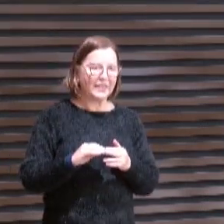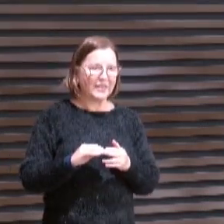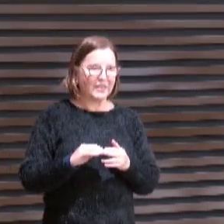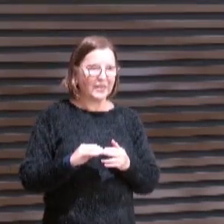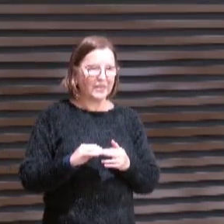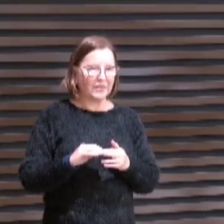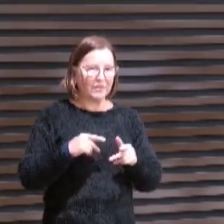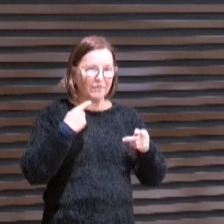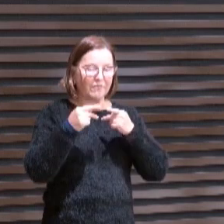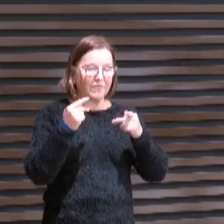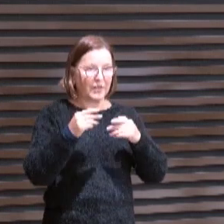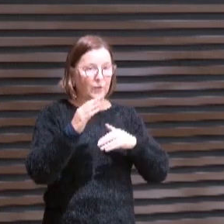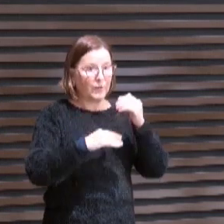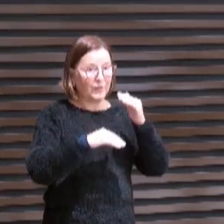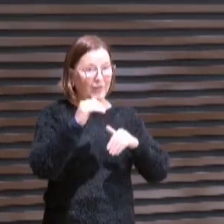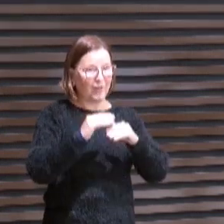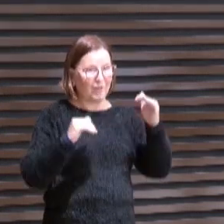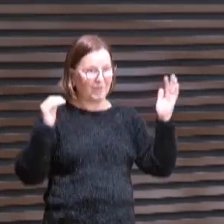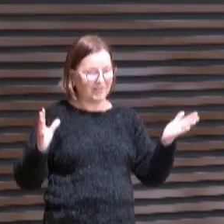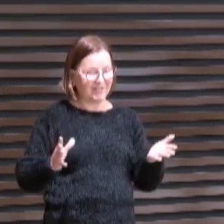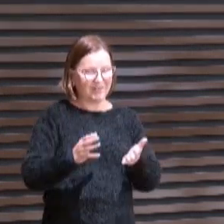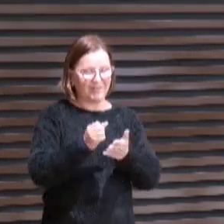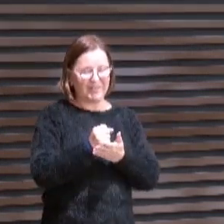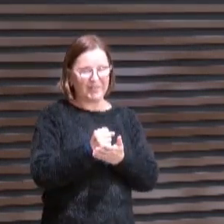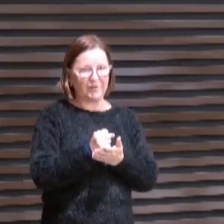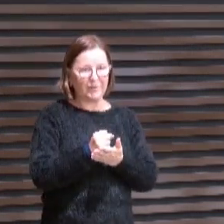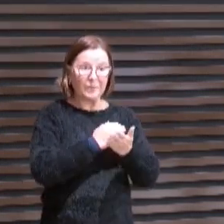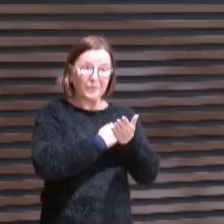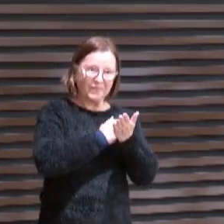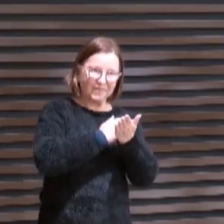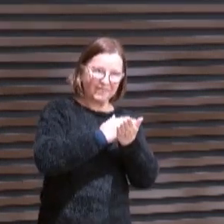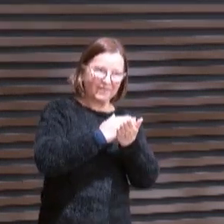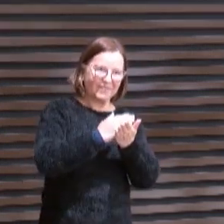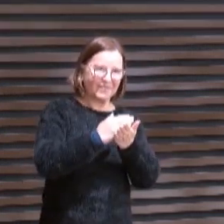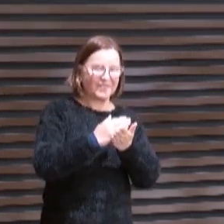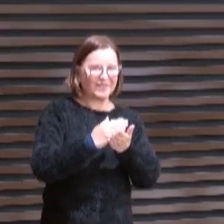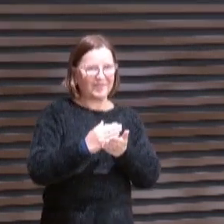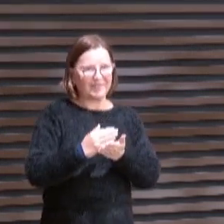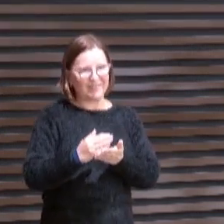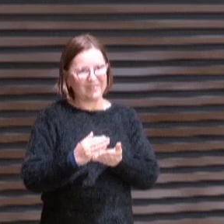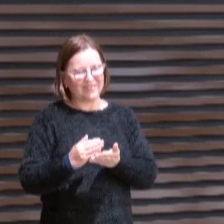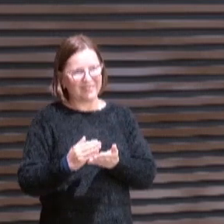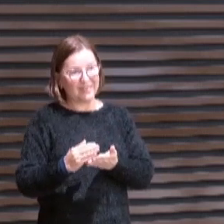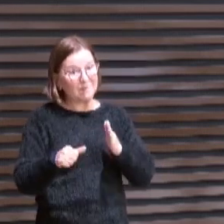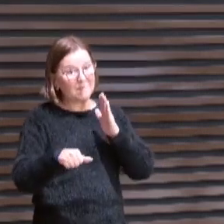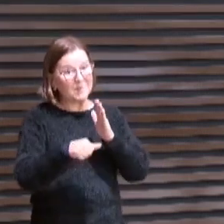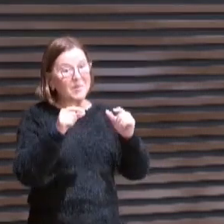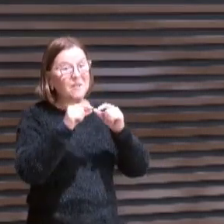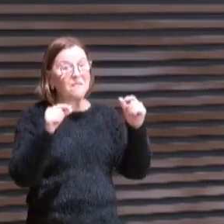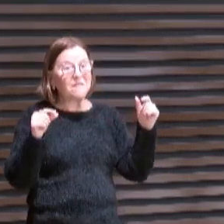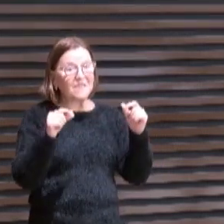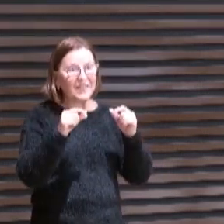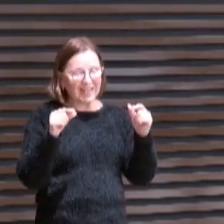redenção. Quando você vê, logo no início, a primeira palavra, nós não